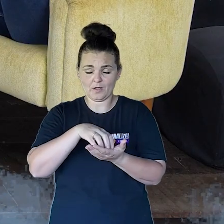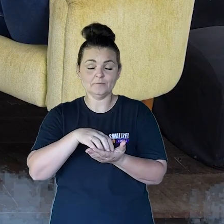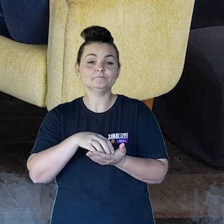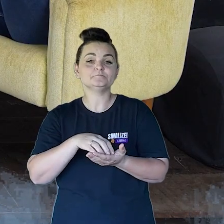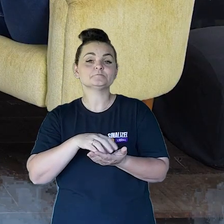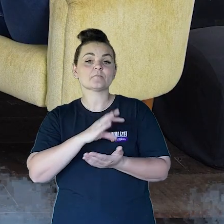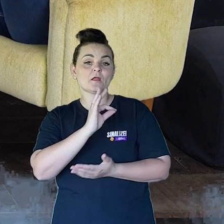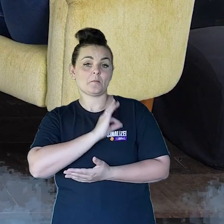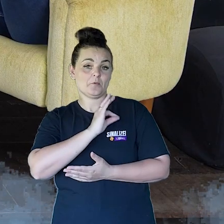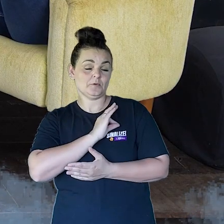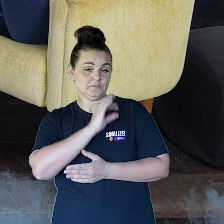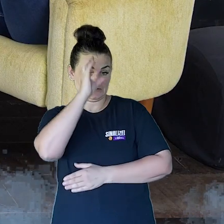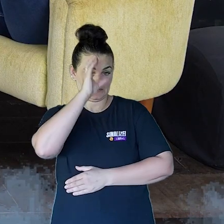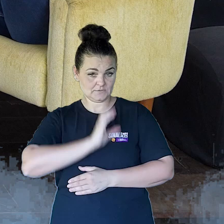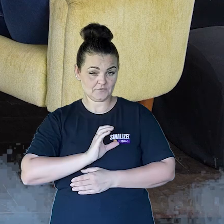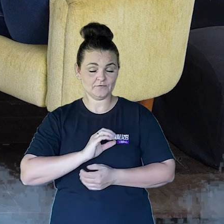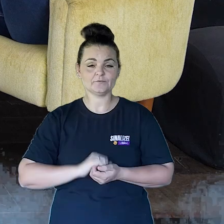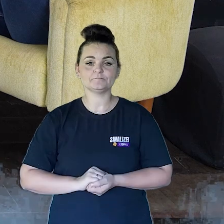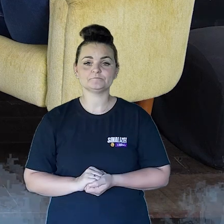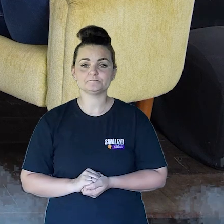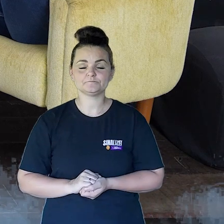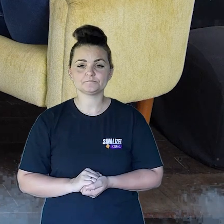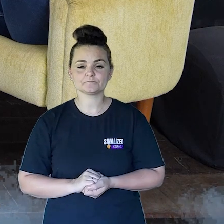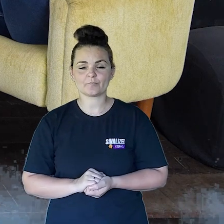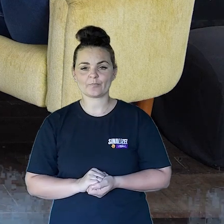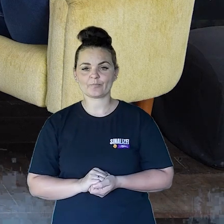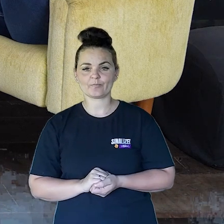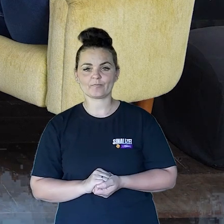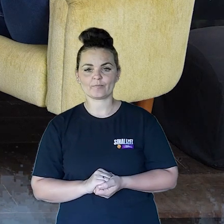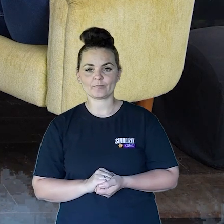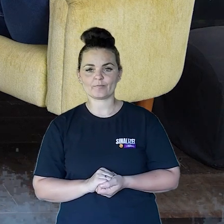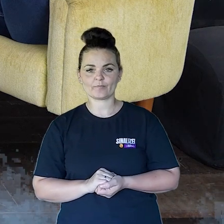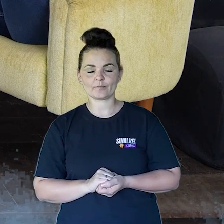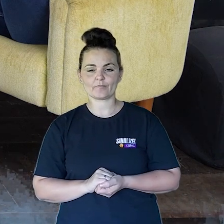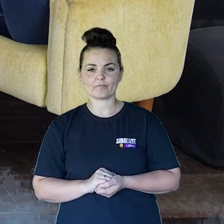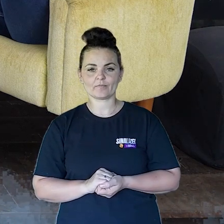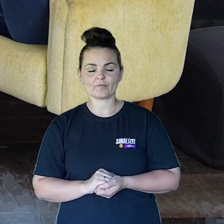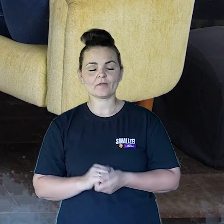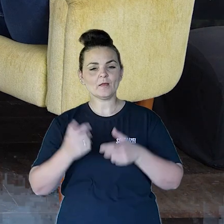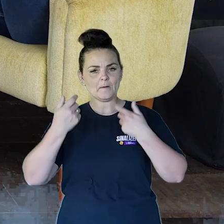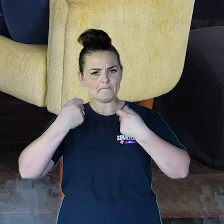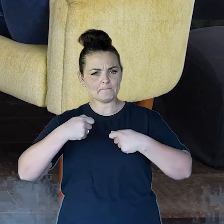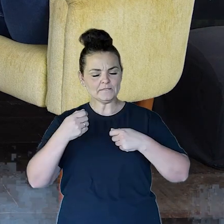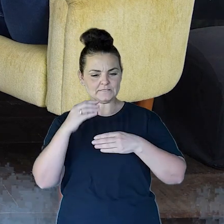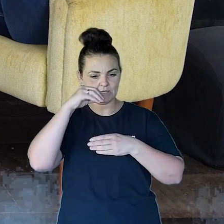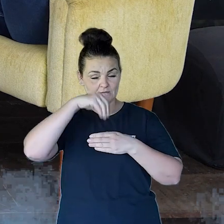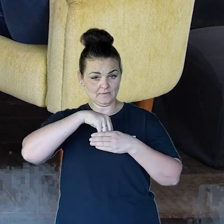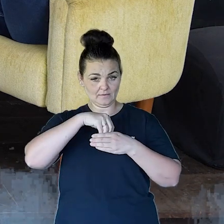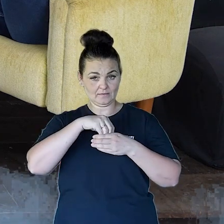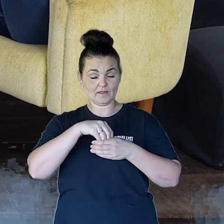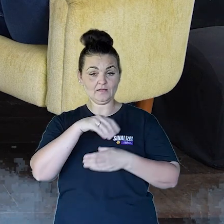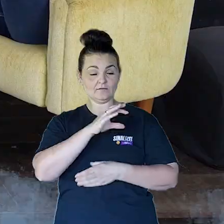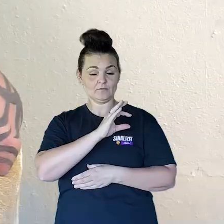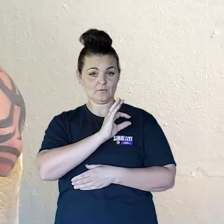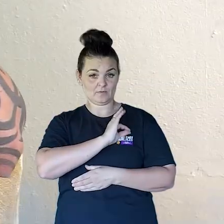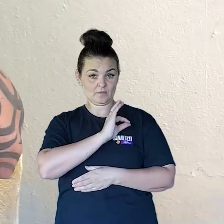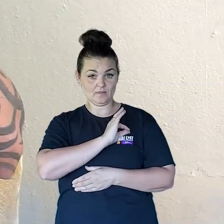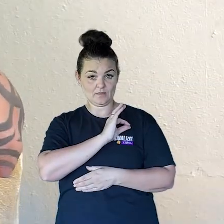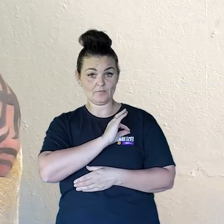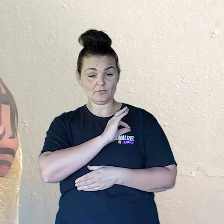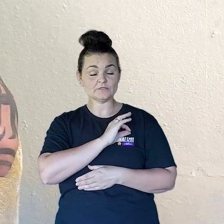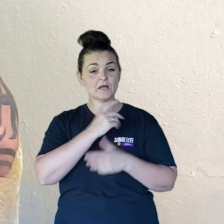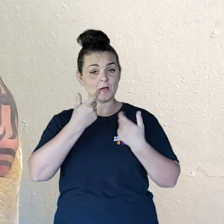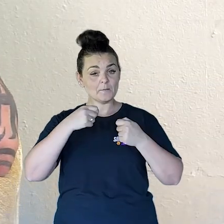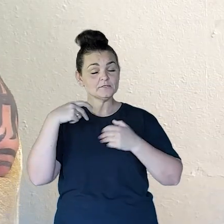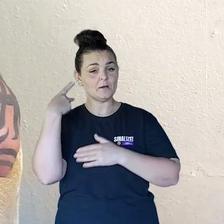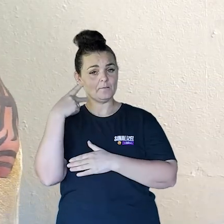É moldada na questão política, né? Muitas das coisas que você precisa dentro da polícia, você esbarra na questão política. E quando